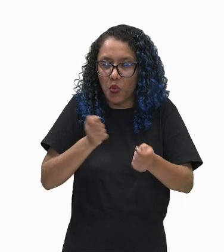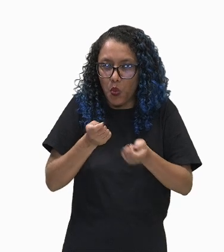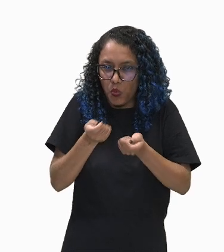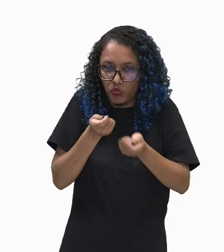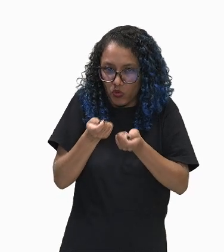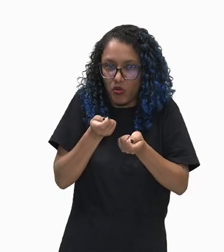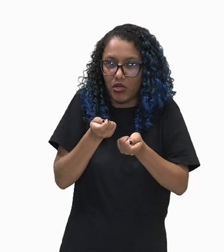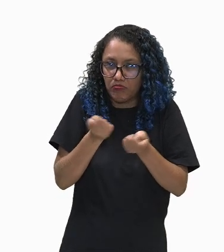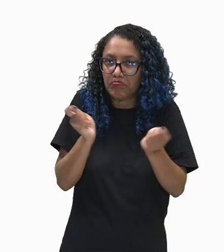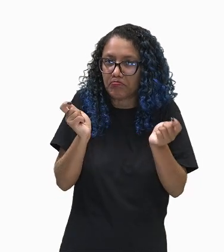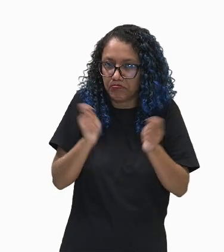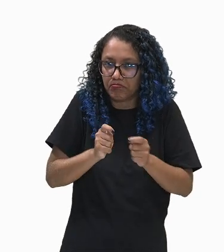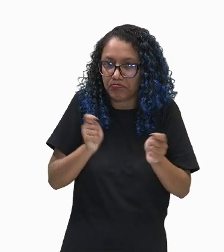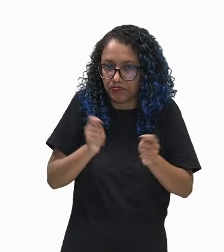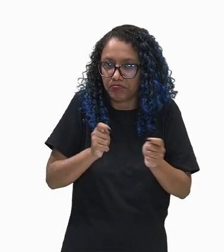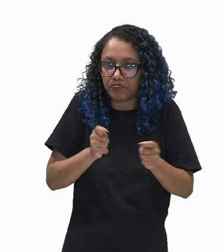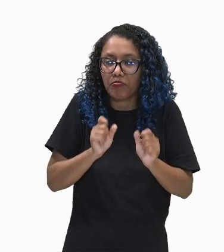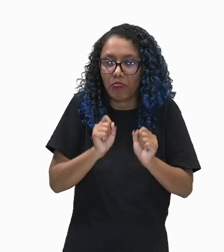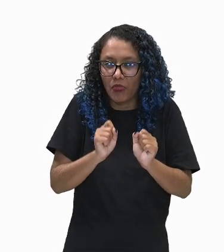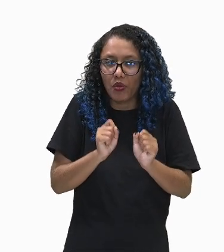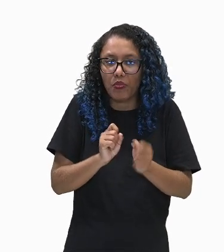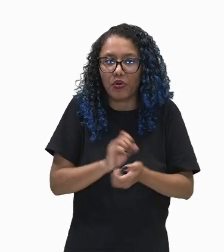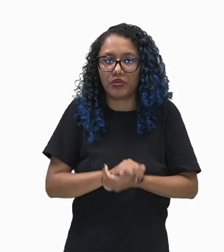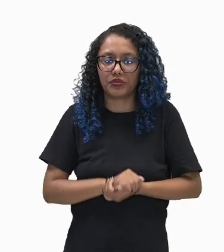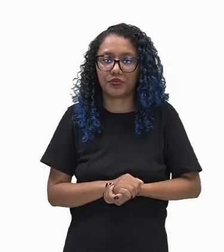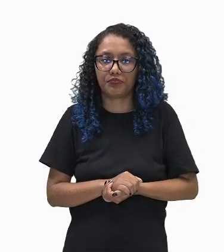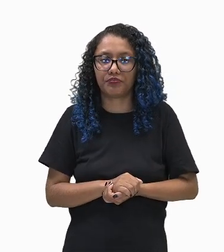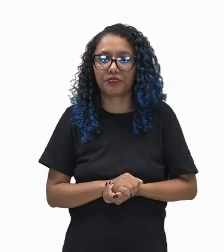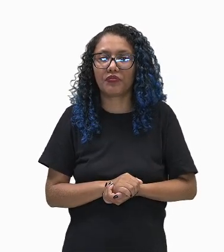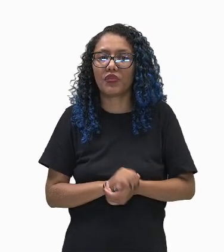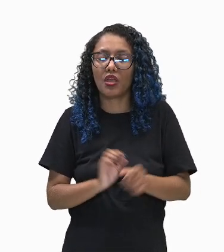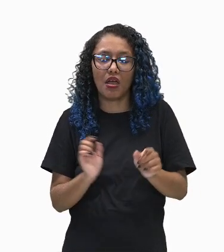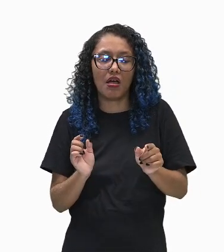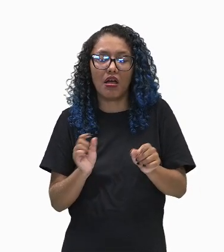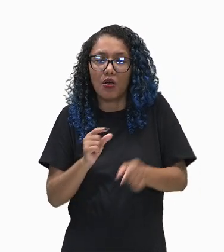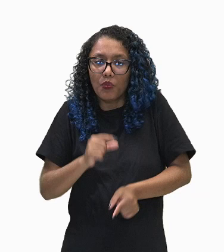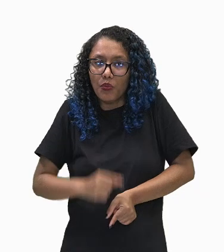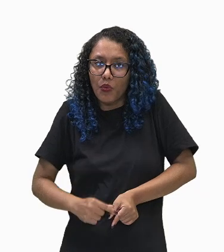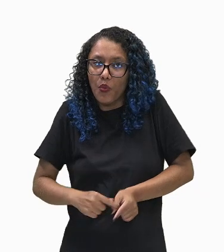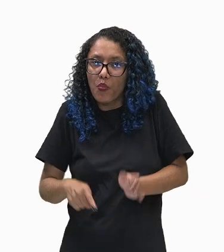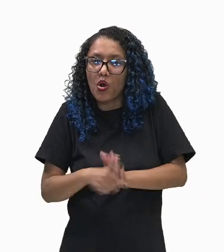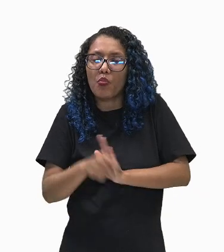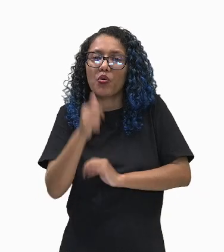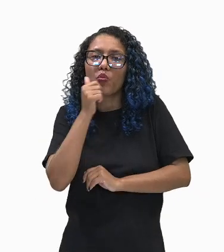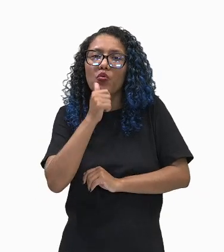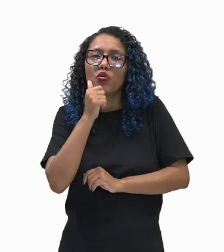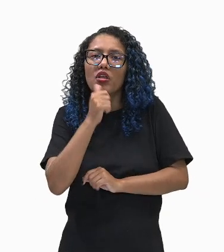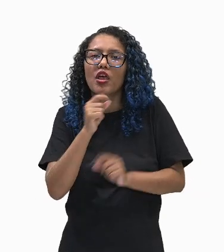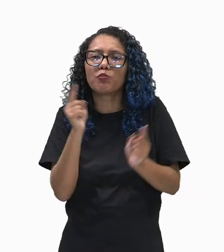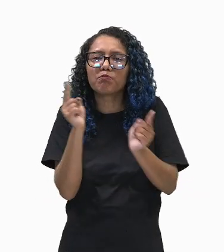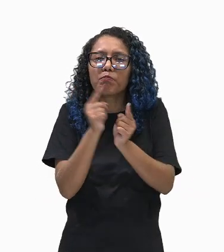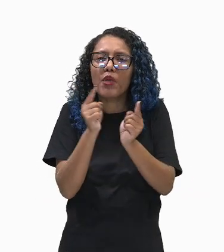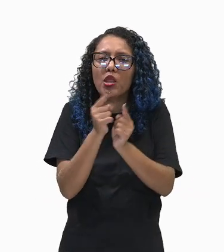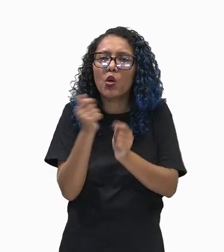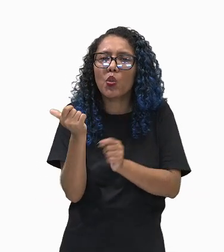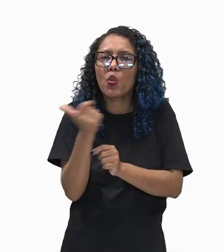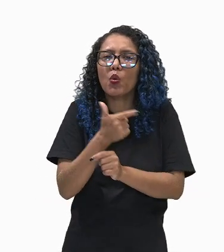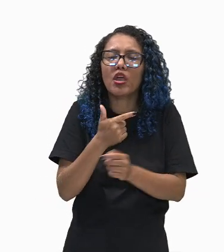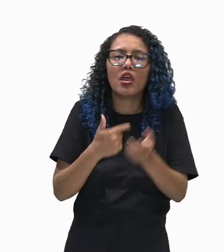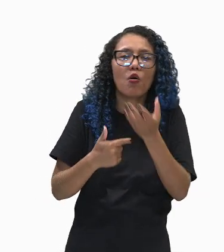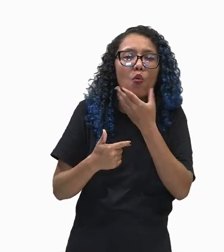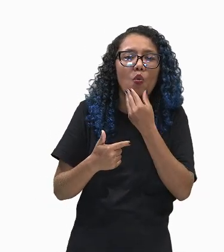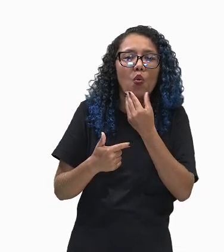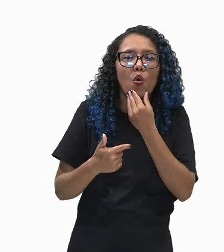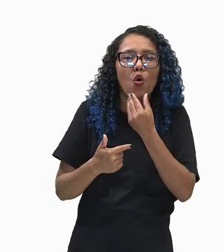controlar esse esfíncter muscular. A uretra feminina é mais curta que a masculina e vai se